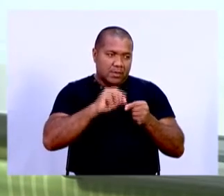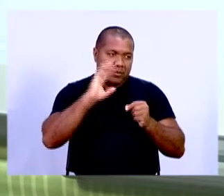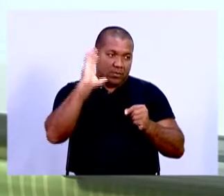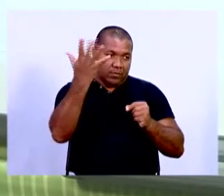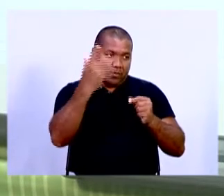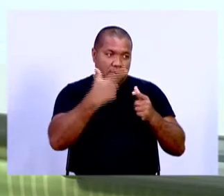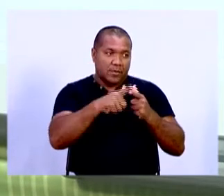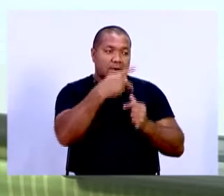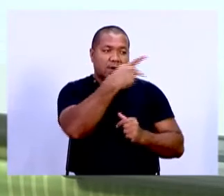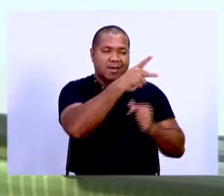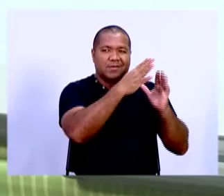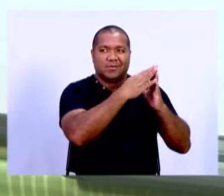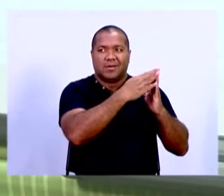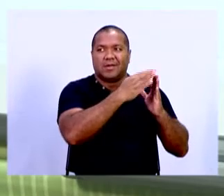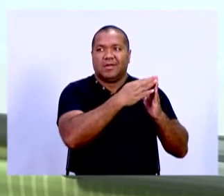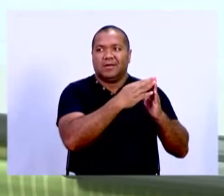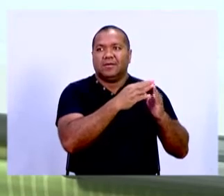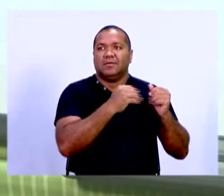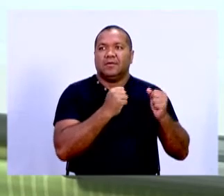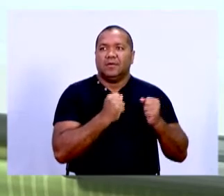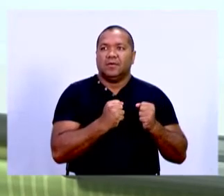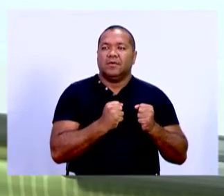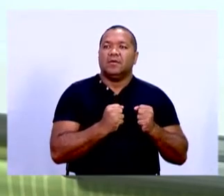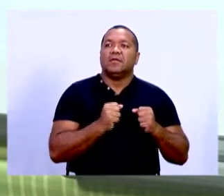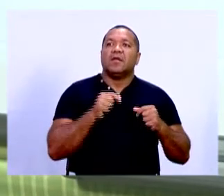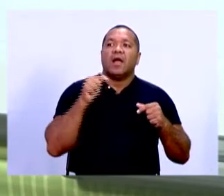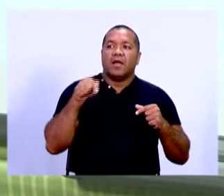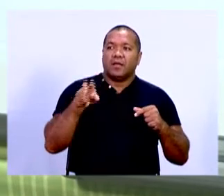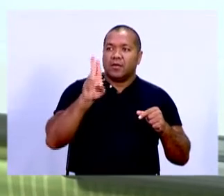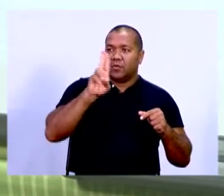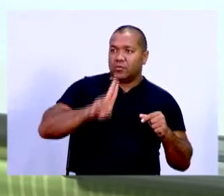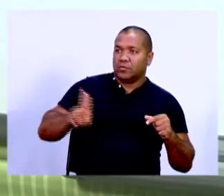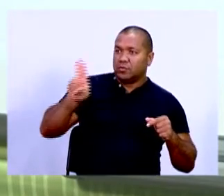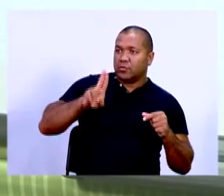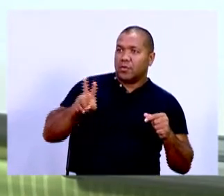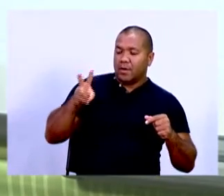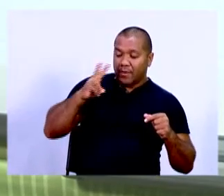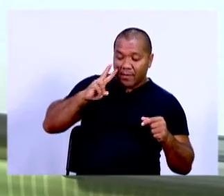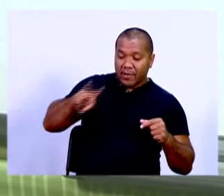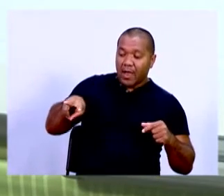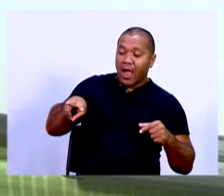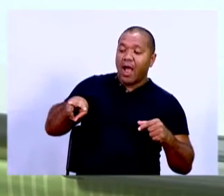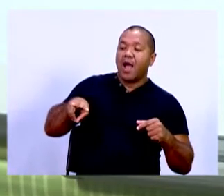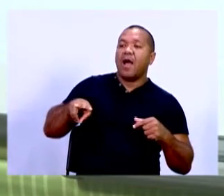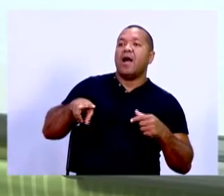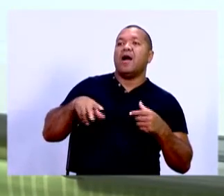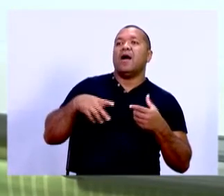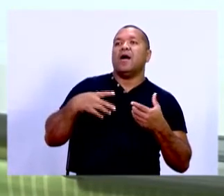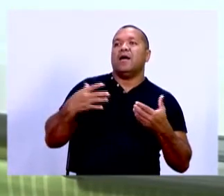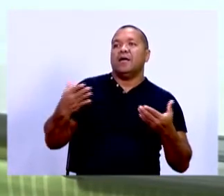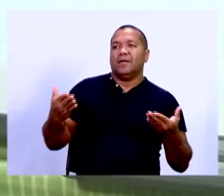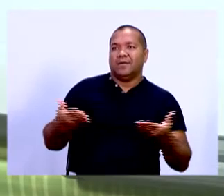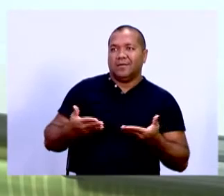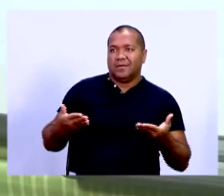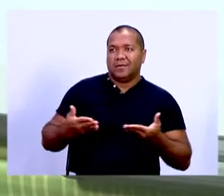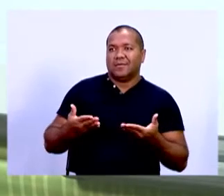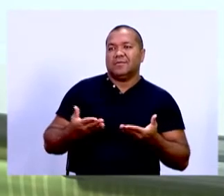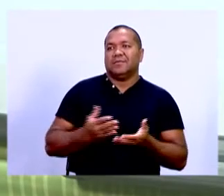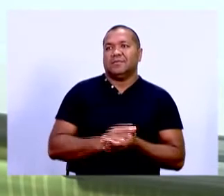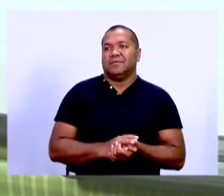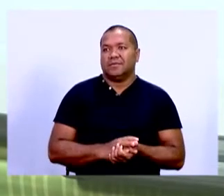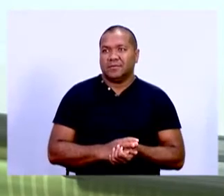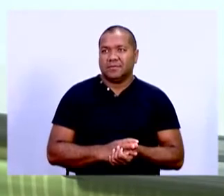vai armazenar essas informações para o usuário poder fazer, possivelmente, em casa. Caso ele